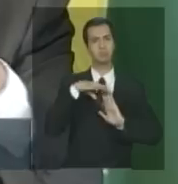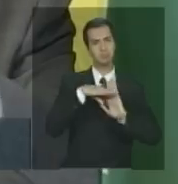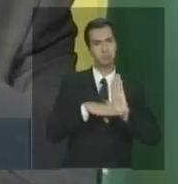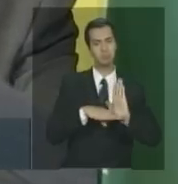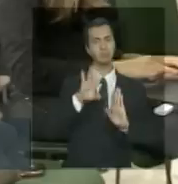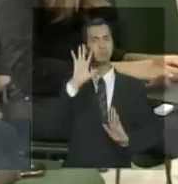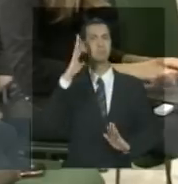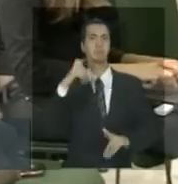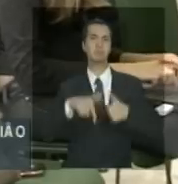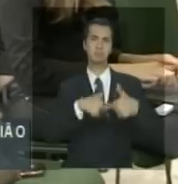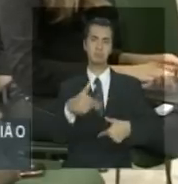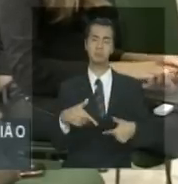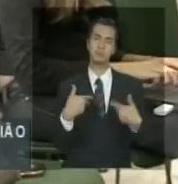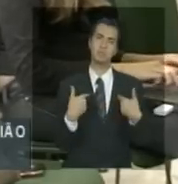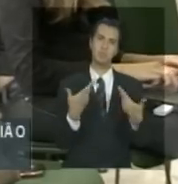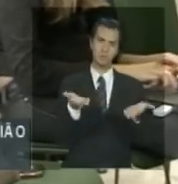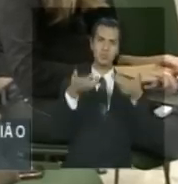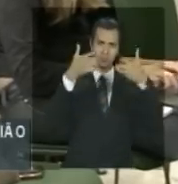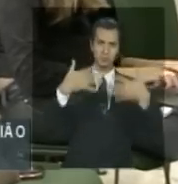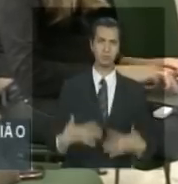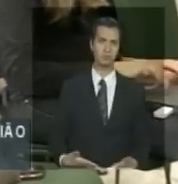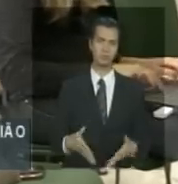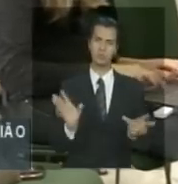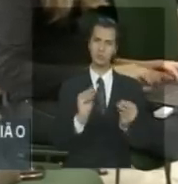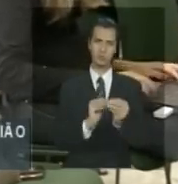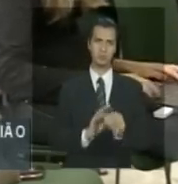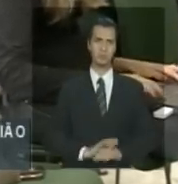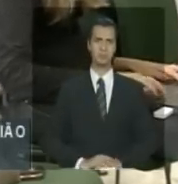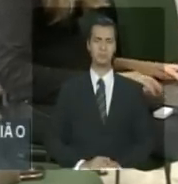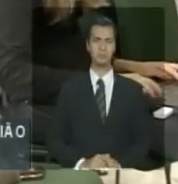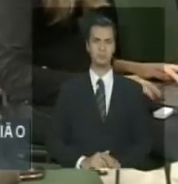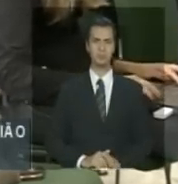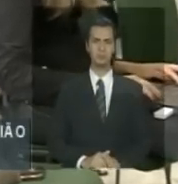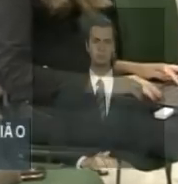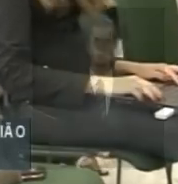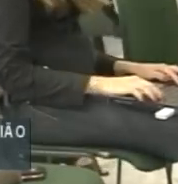desses comentários. Era isso, em resumo.